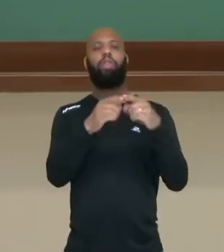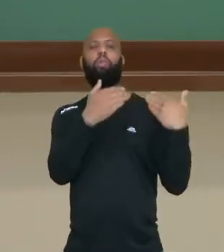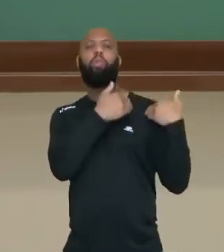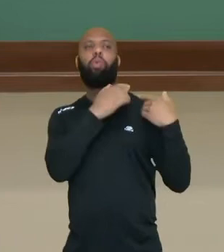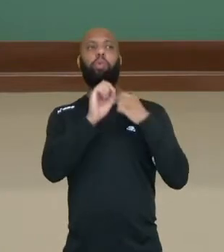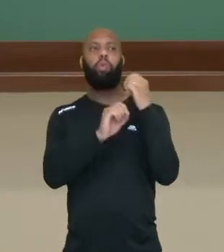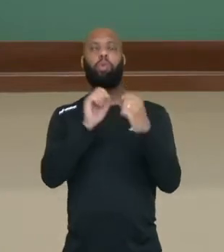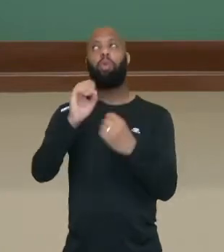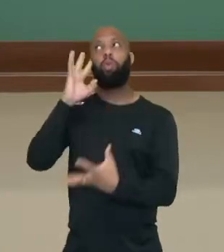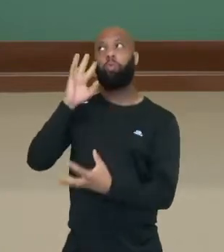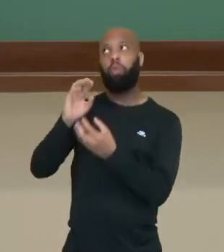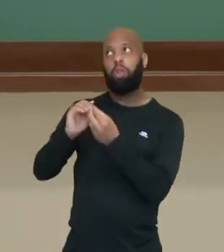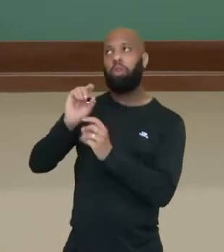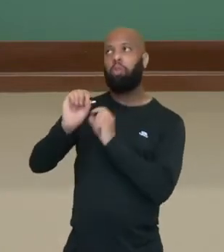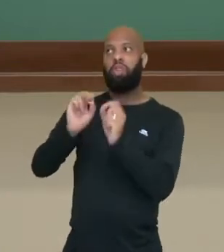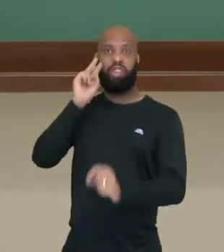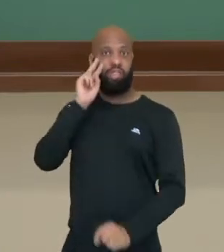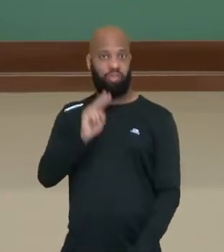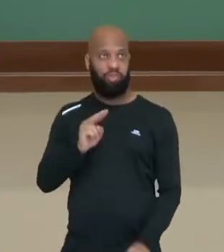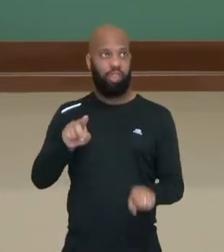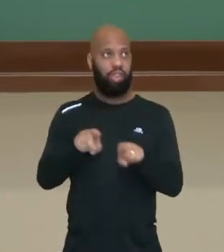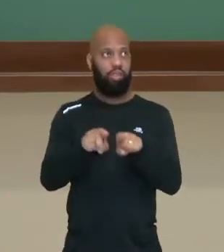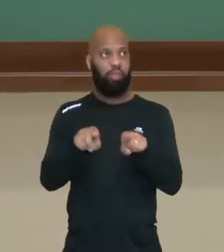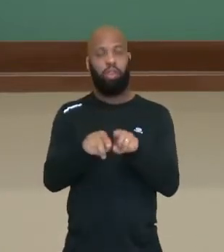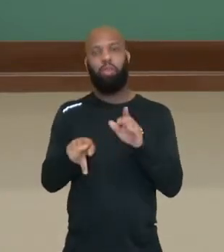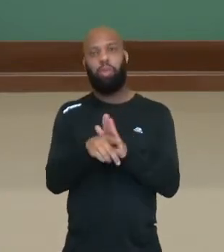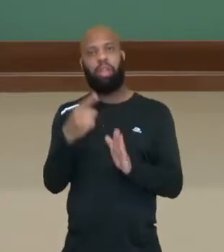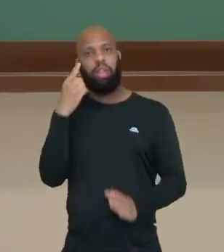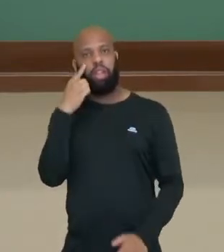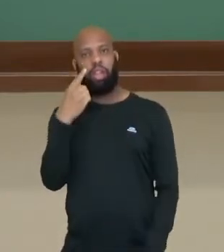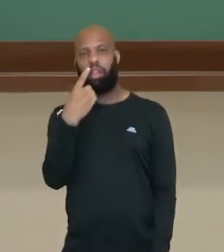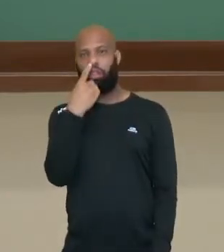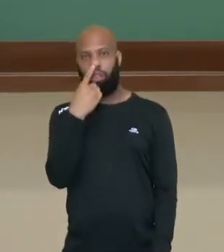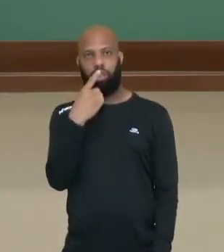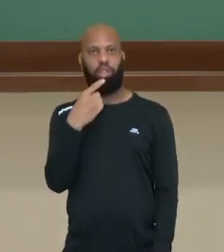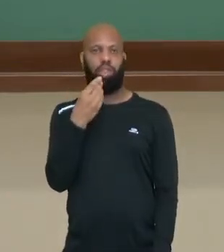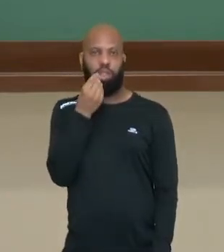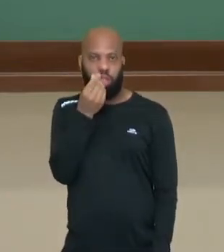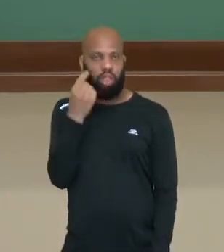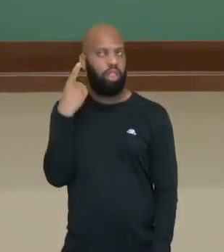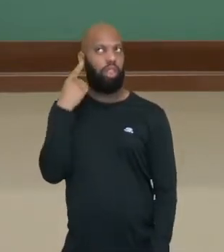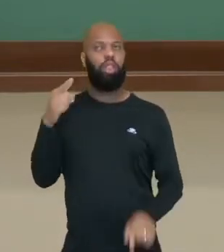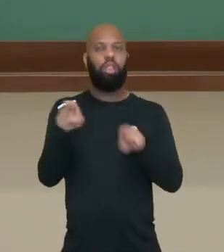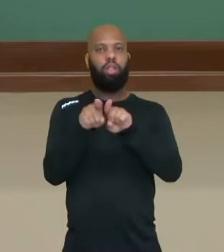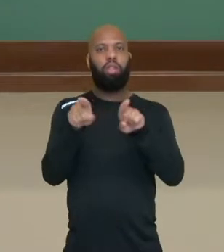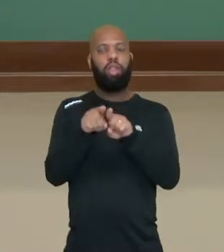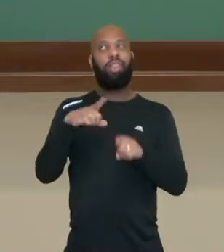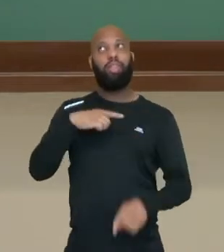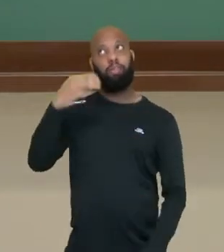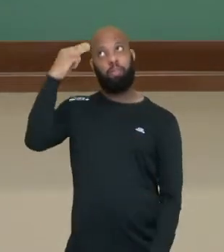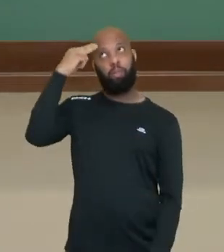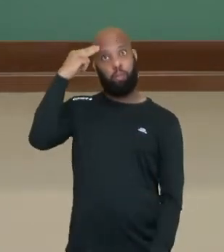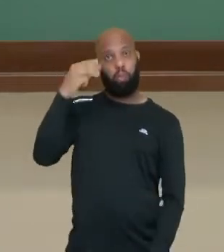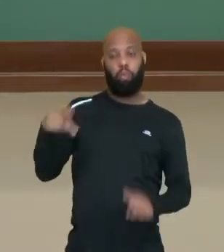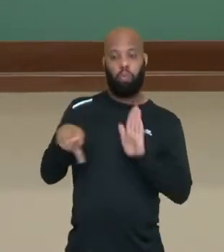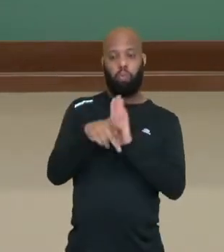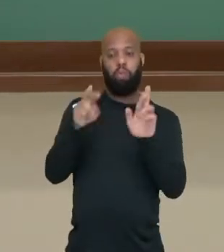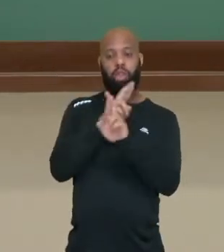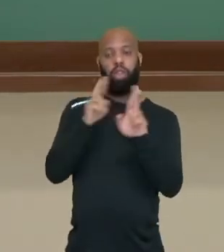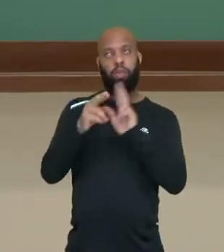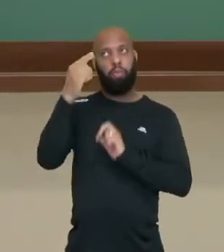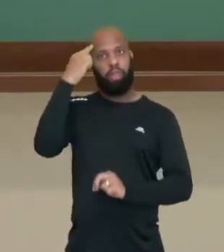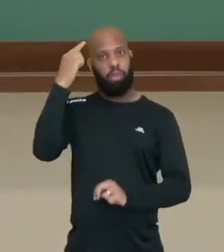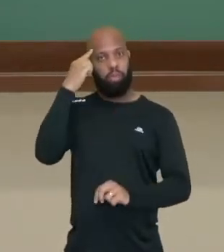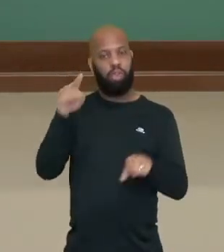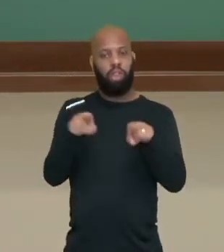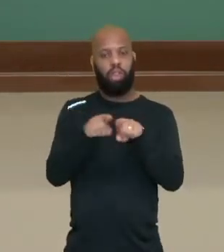toda a interpretação do que a gente está vendo, né, dos órgãos e sentidos, a memória, o pensamento, aquelas respostas motoras que precisam